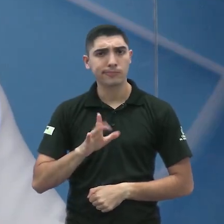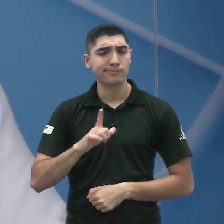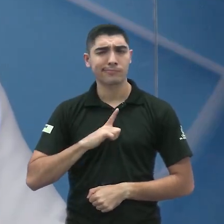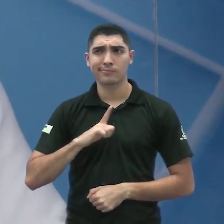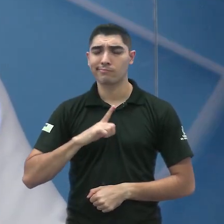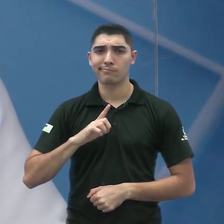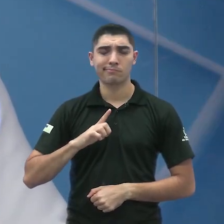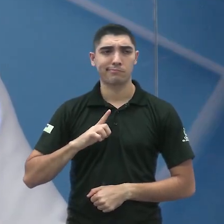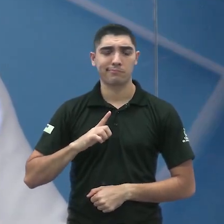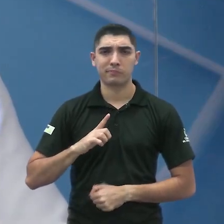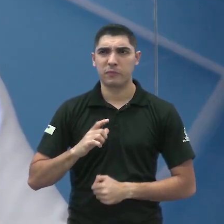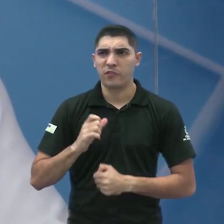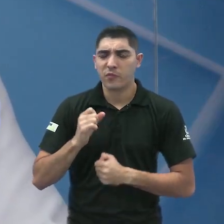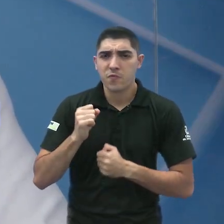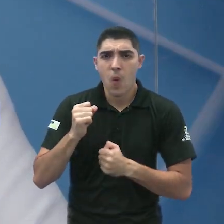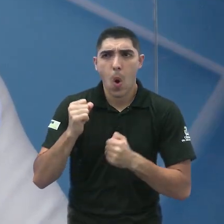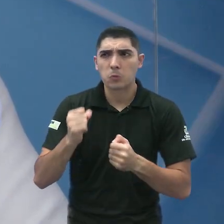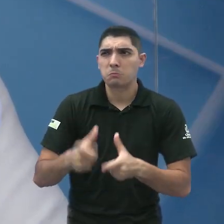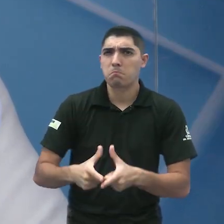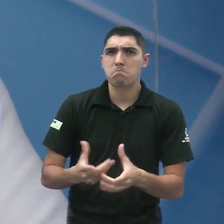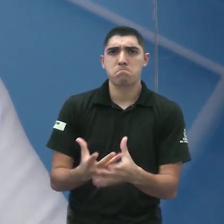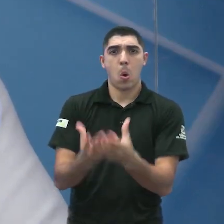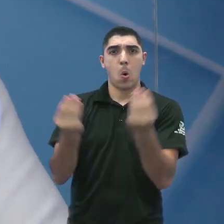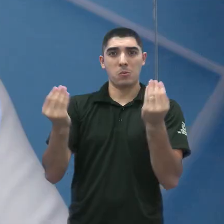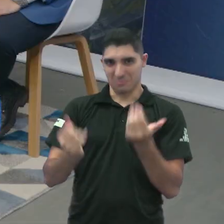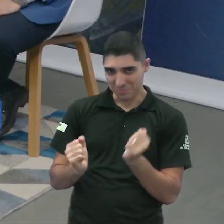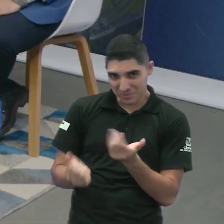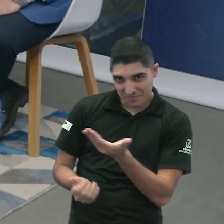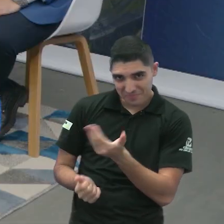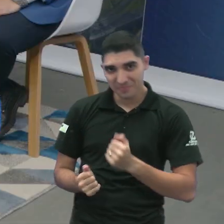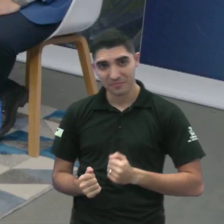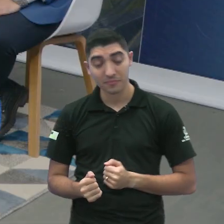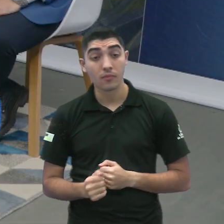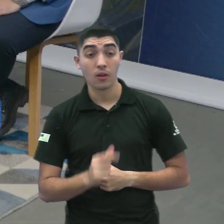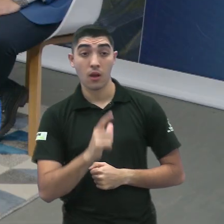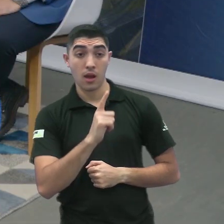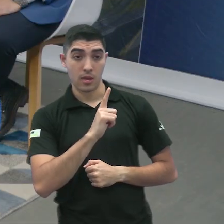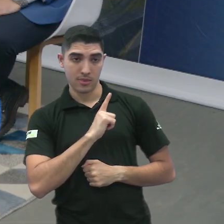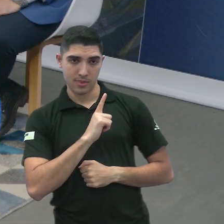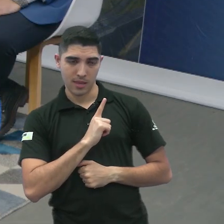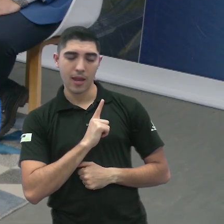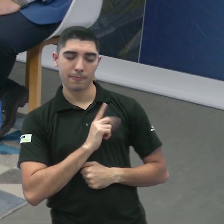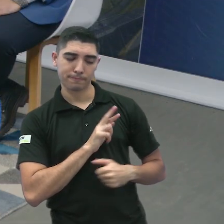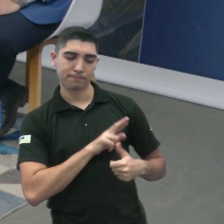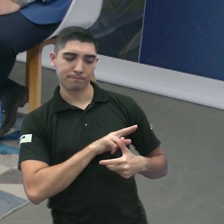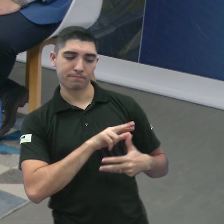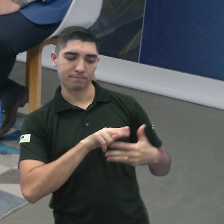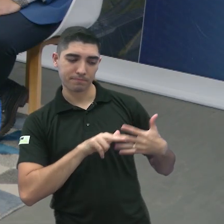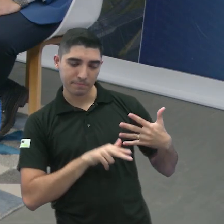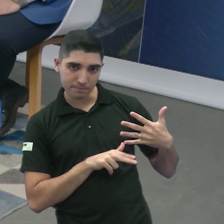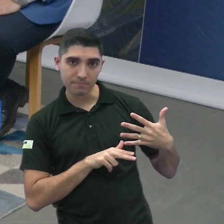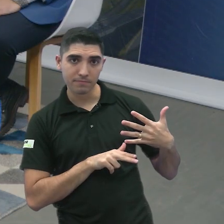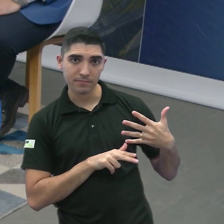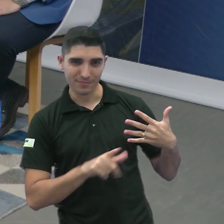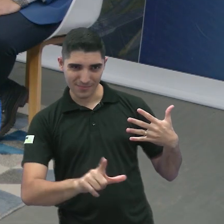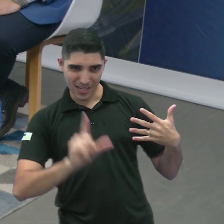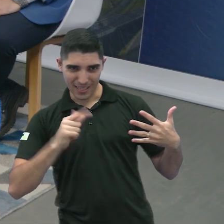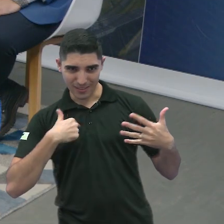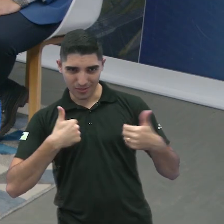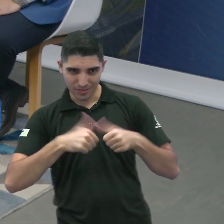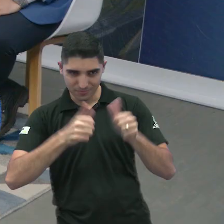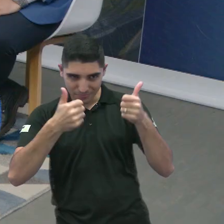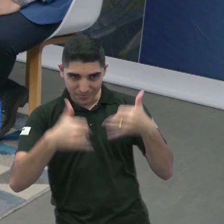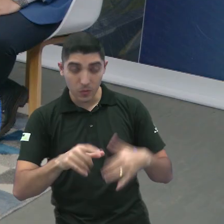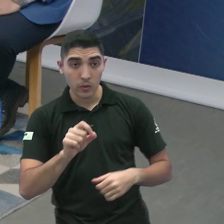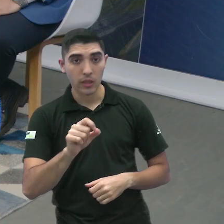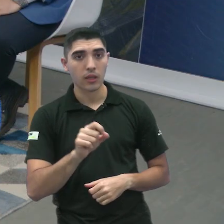também. E acho que tem várias coisas aí. Como eu estava falando anteriormente, acho que aumentou o